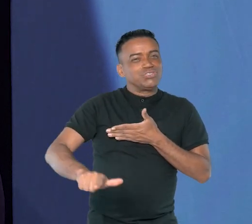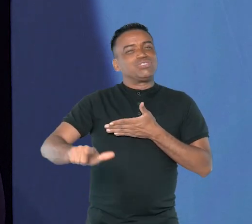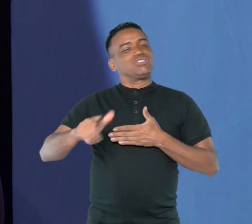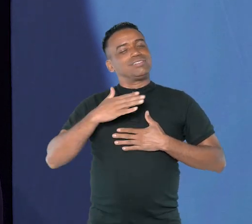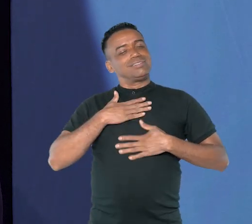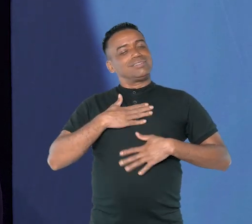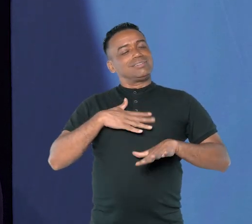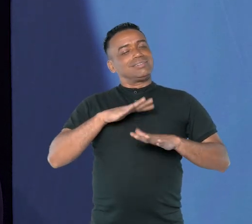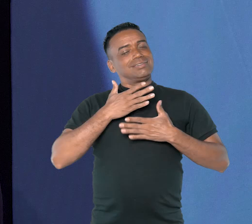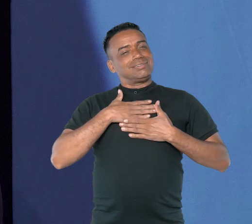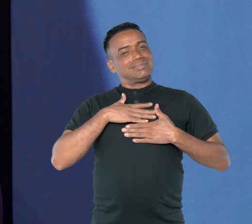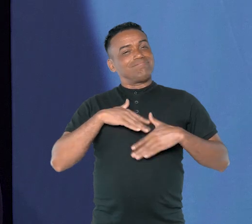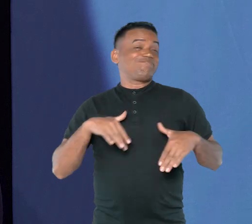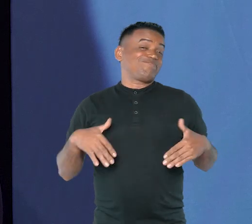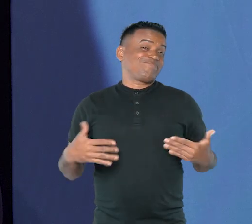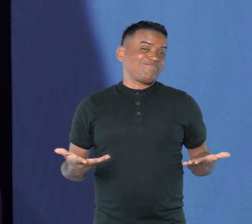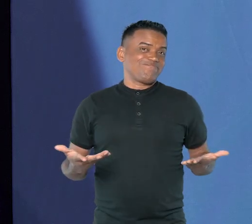E de uma